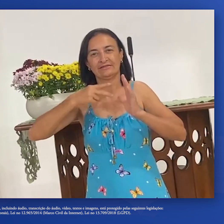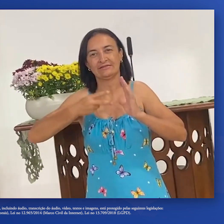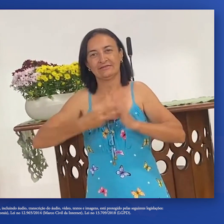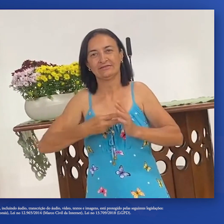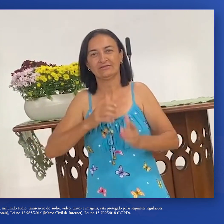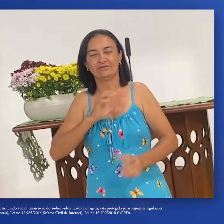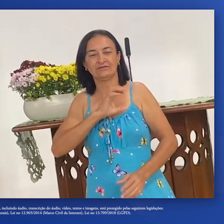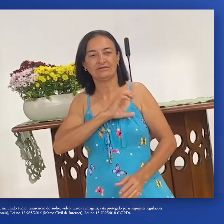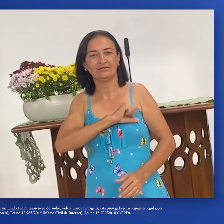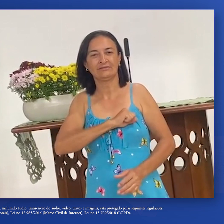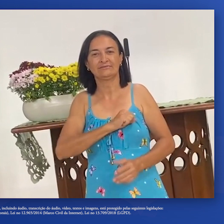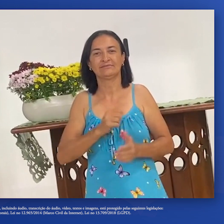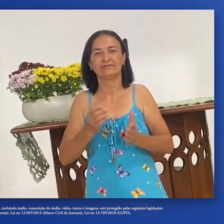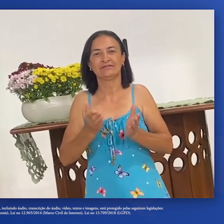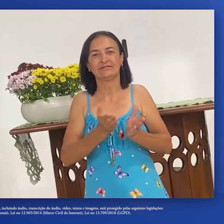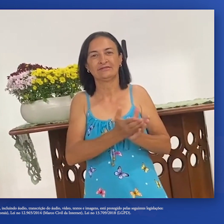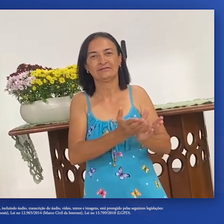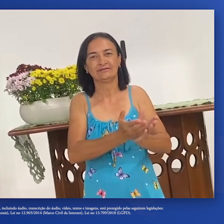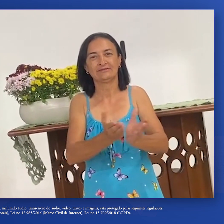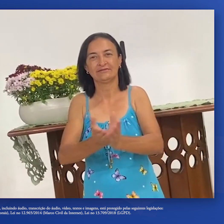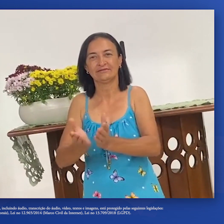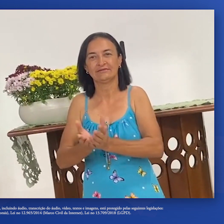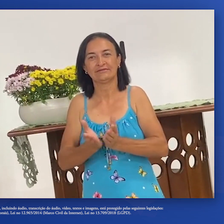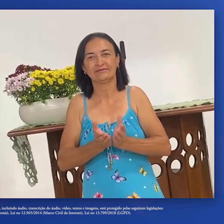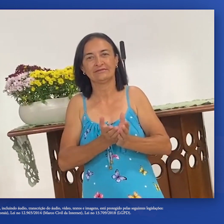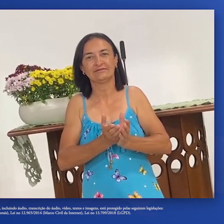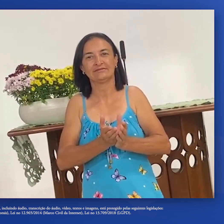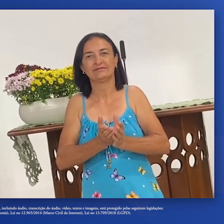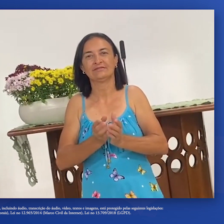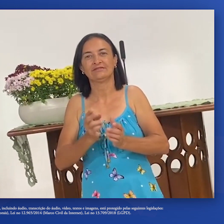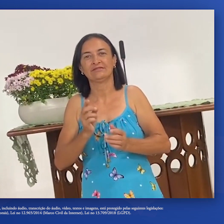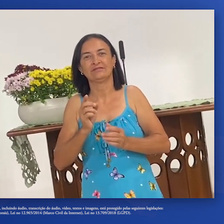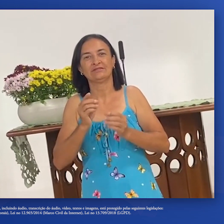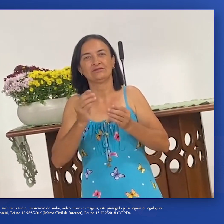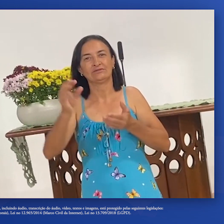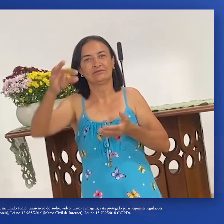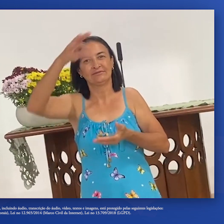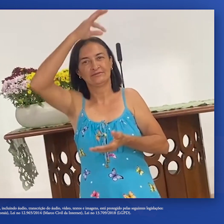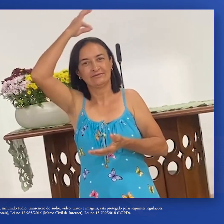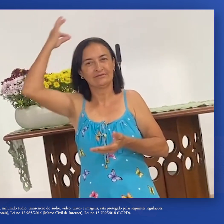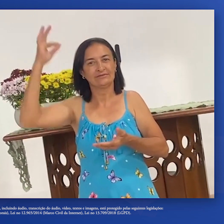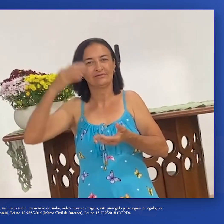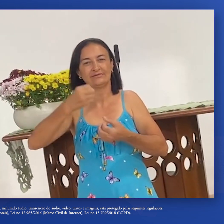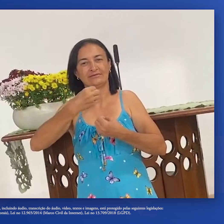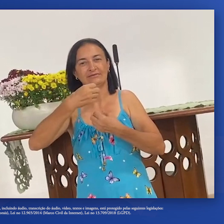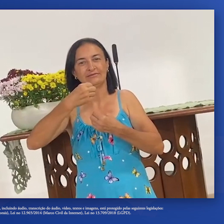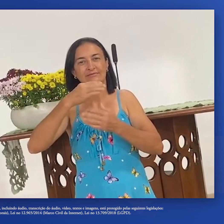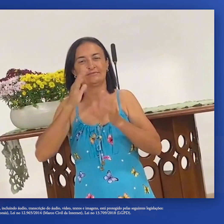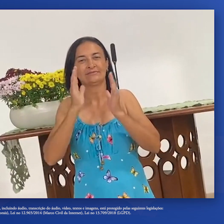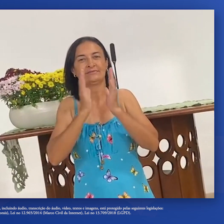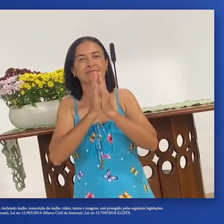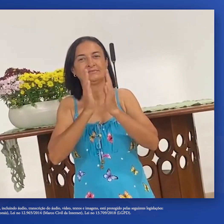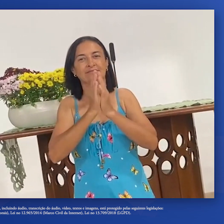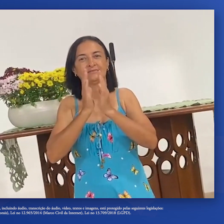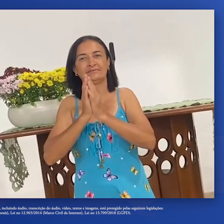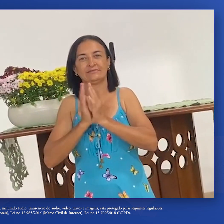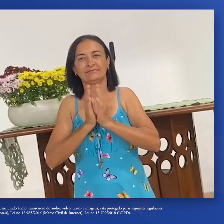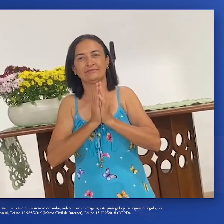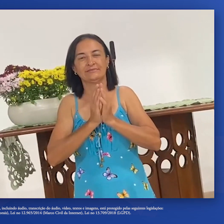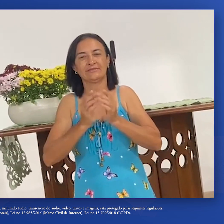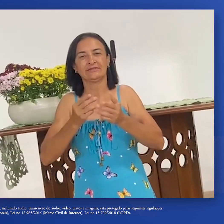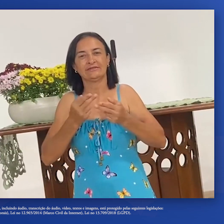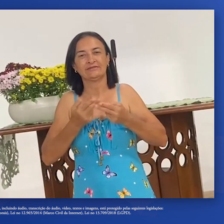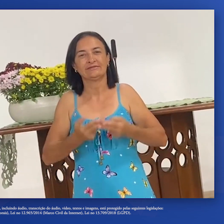Filadélfia significa amor fraternal ou amor entre os irmãos, e o Espírito Santo nos